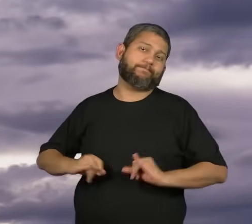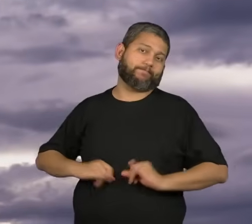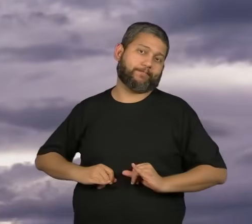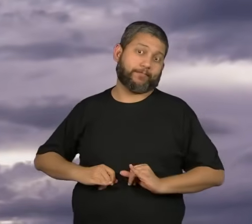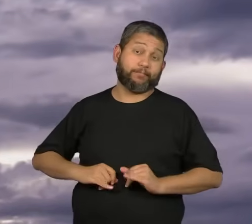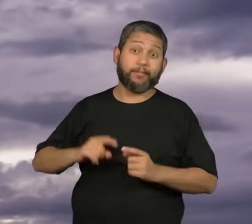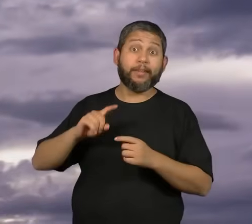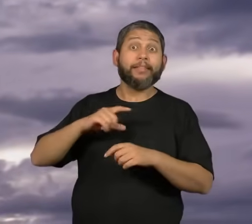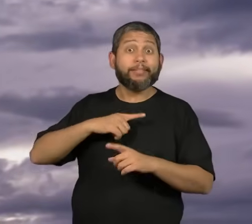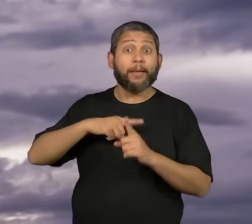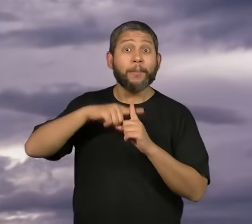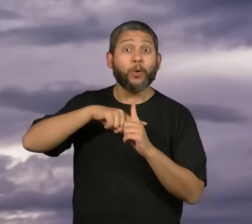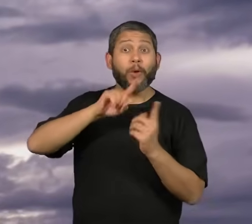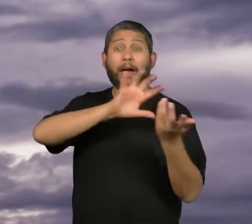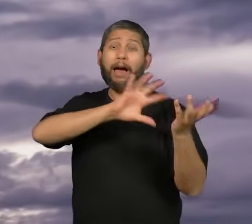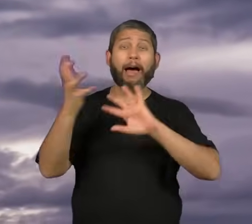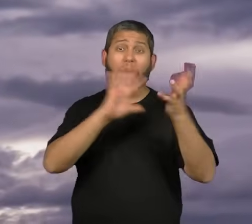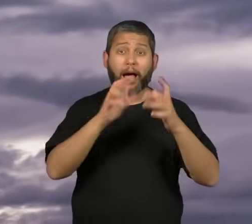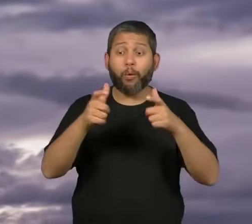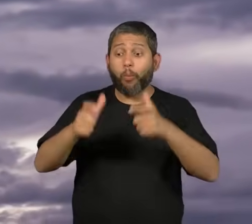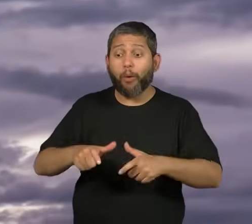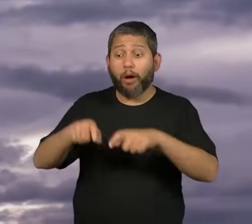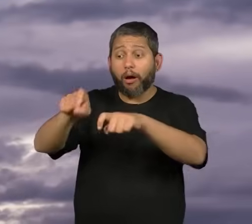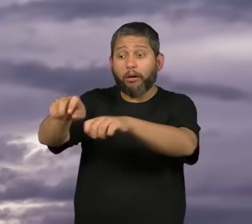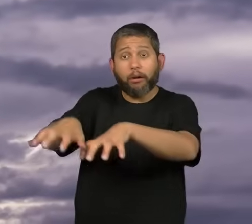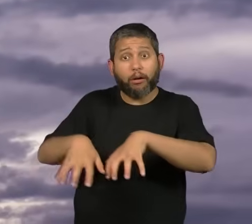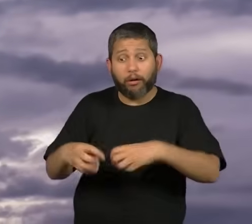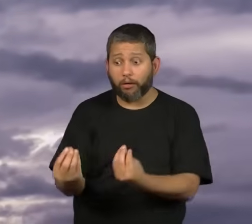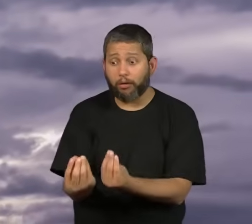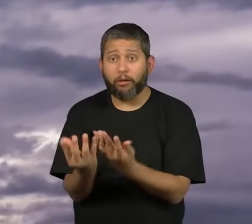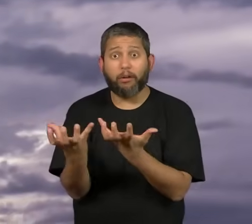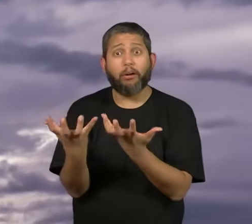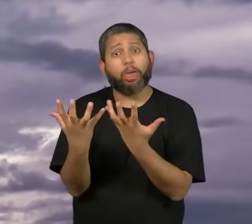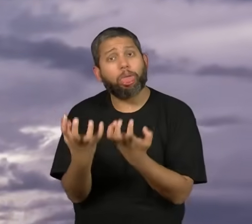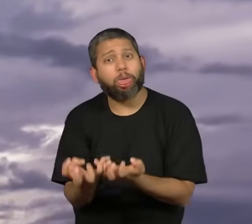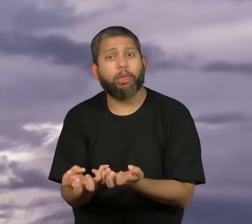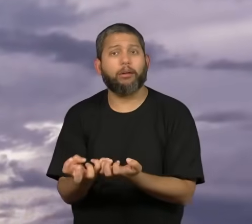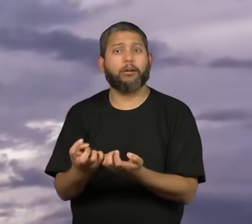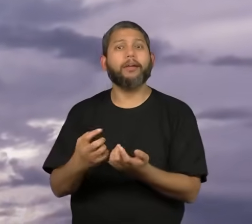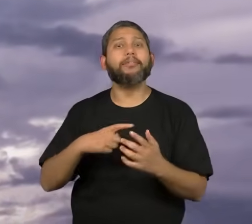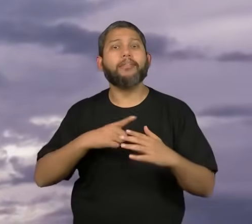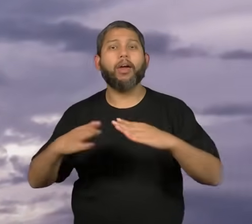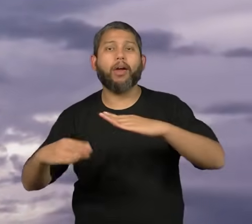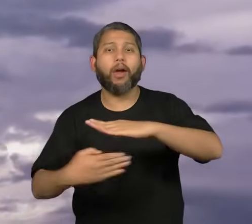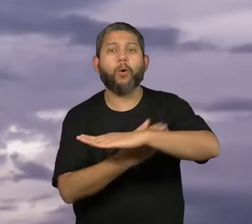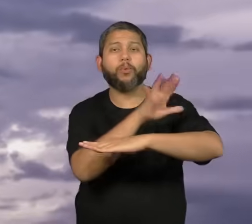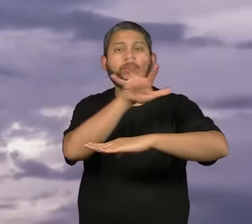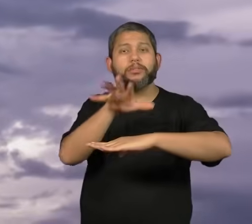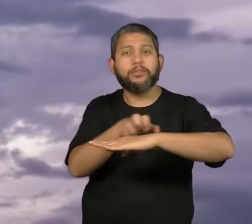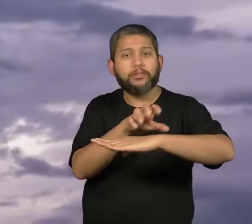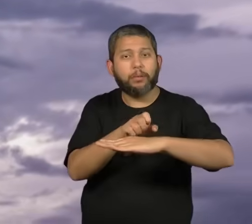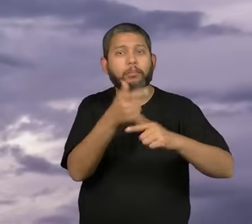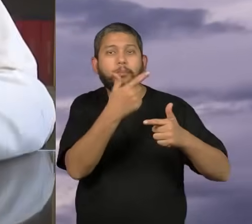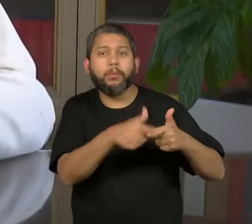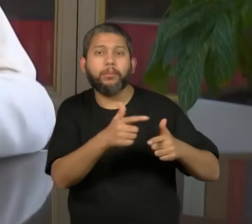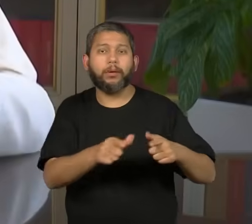oscilações provocam destruição de lavouras, danos a ecossistemas e sobrecarga de sistemas de